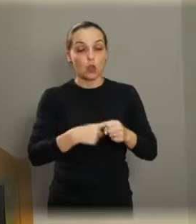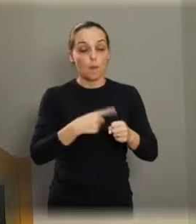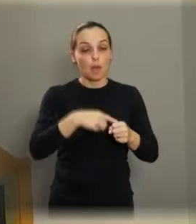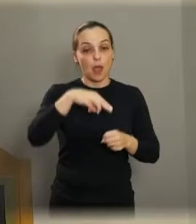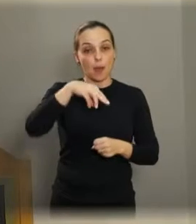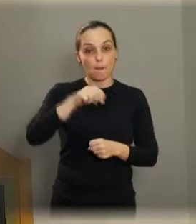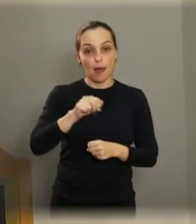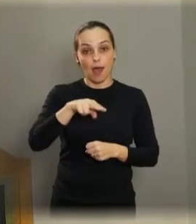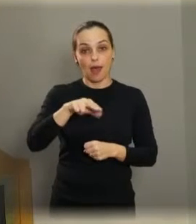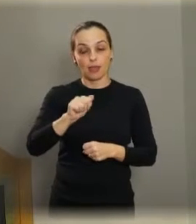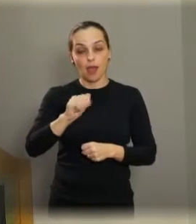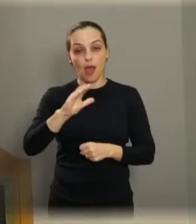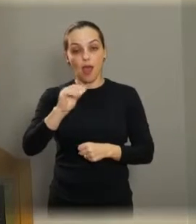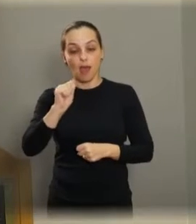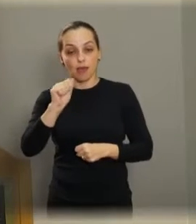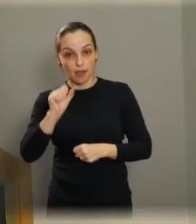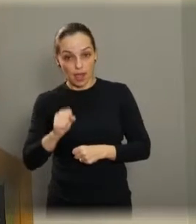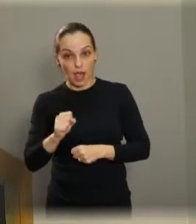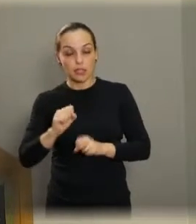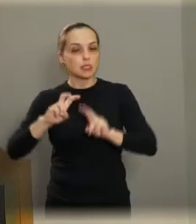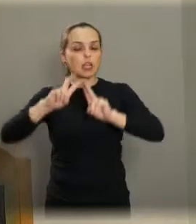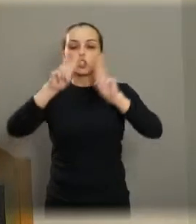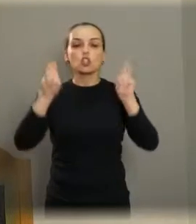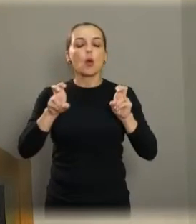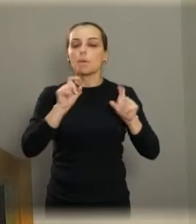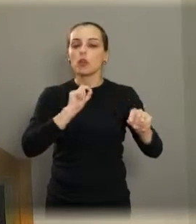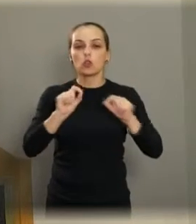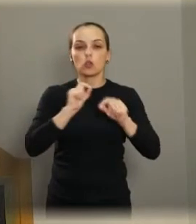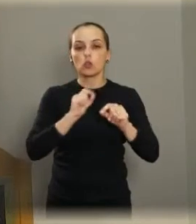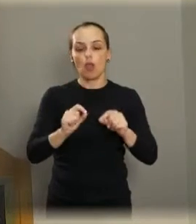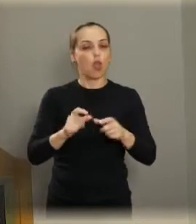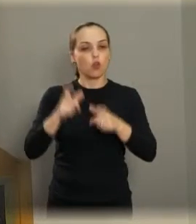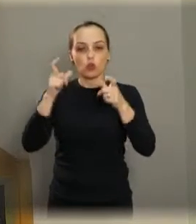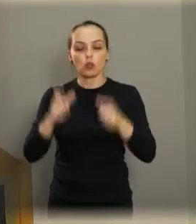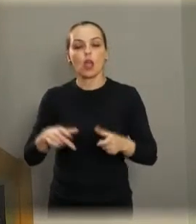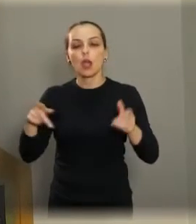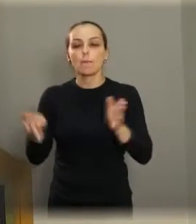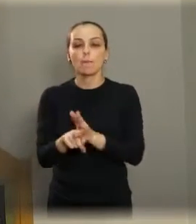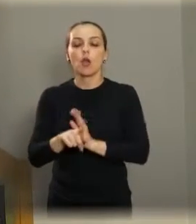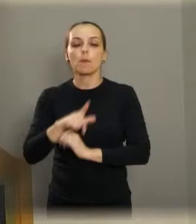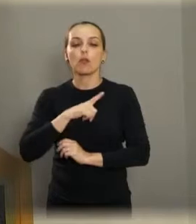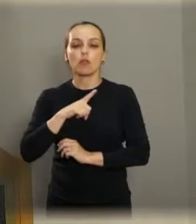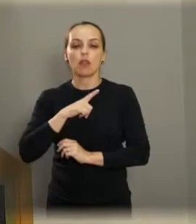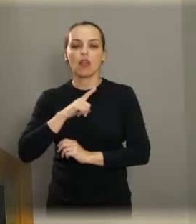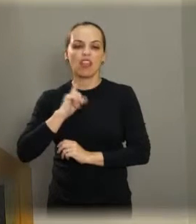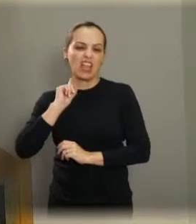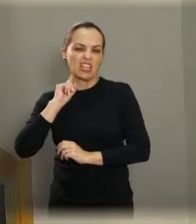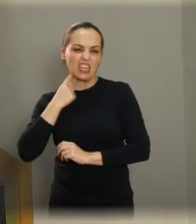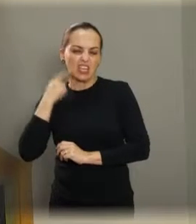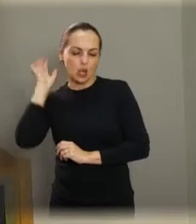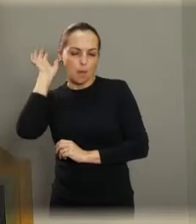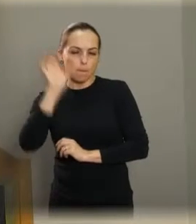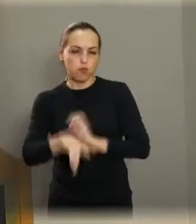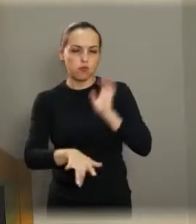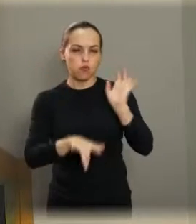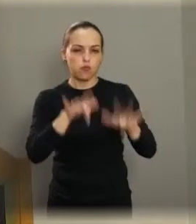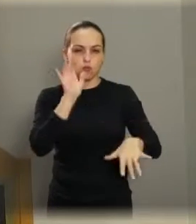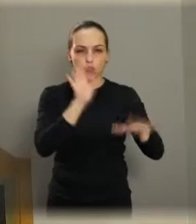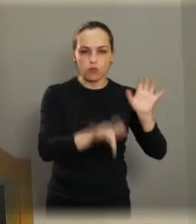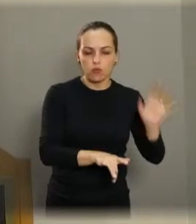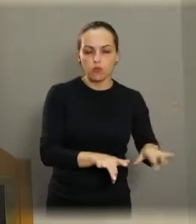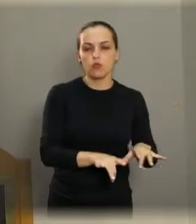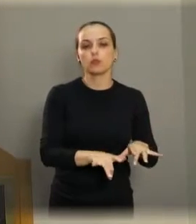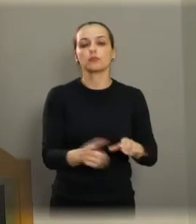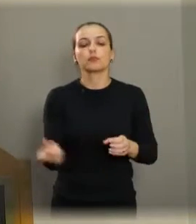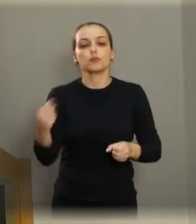Manacás referente a uma bacia de contenção Aonde tá tendo descarte de entulho e